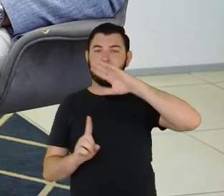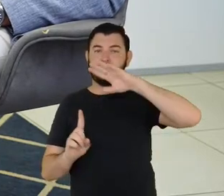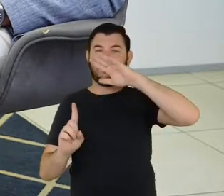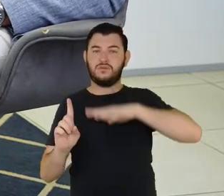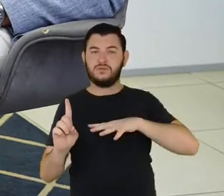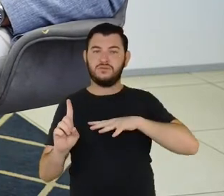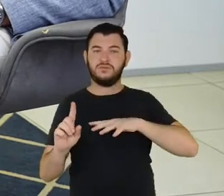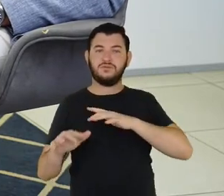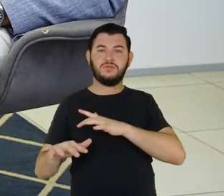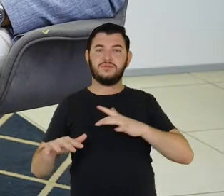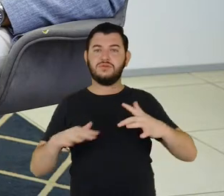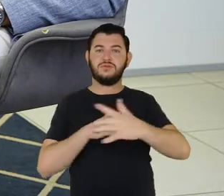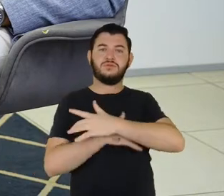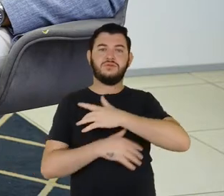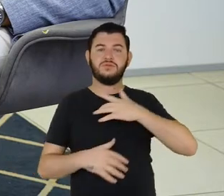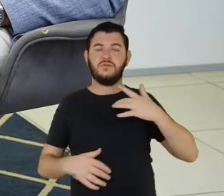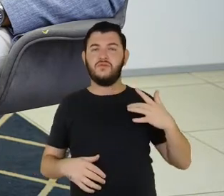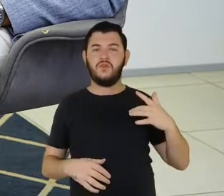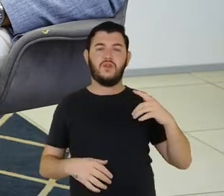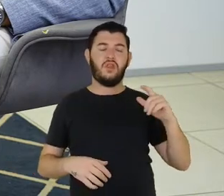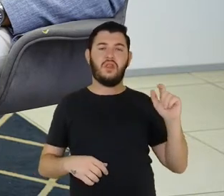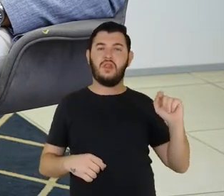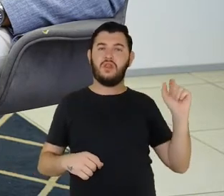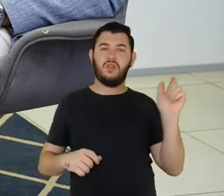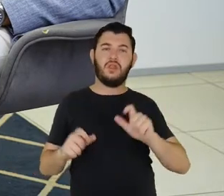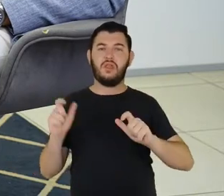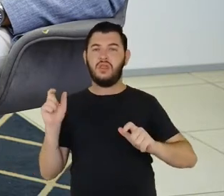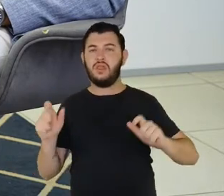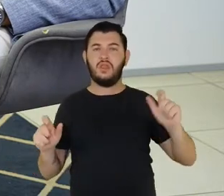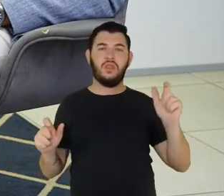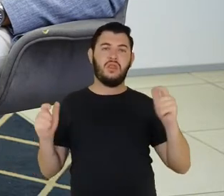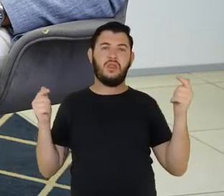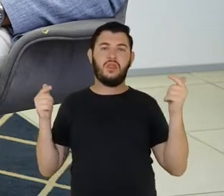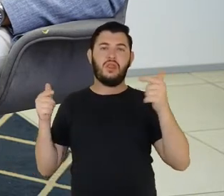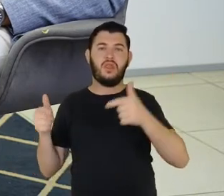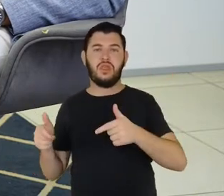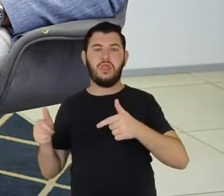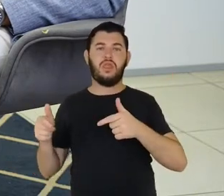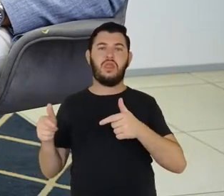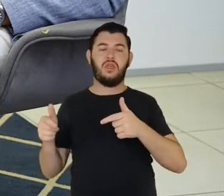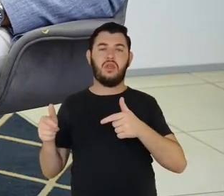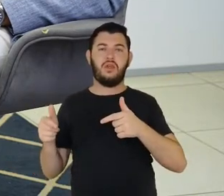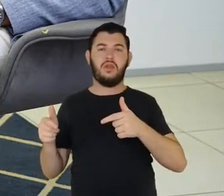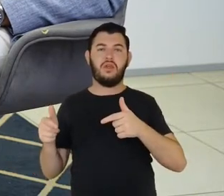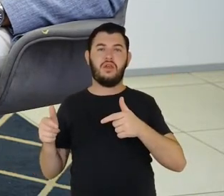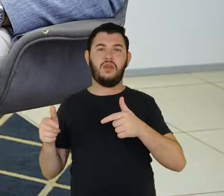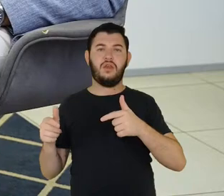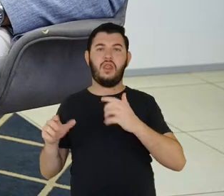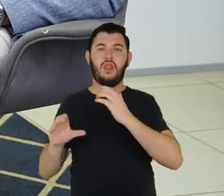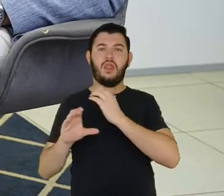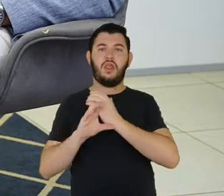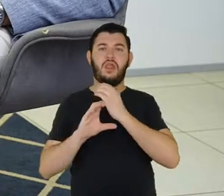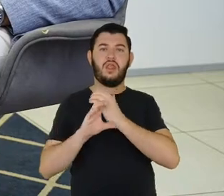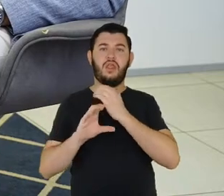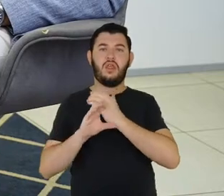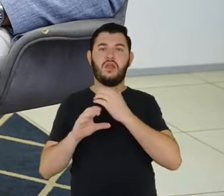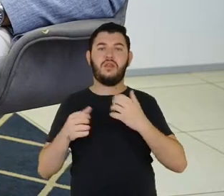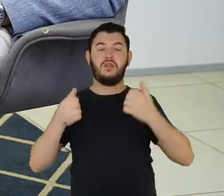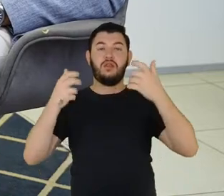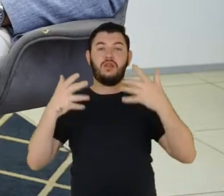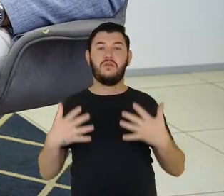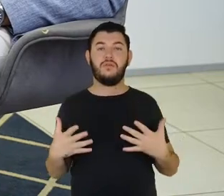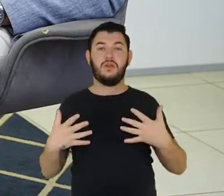várias desinformações, inclusive falando sobre investimentos da Lei Rouanet. Não se usa a Lei Rouanet em cinema, usa a Lei